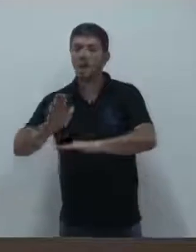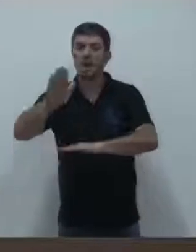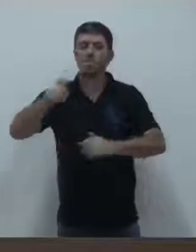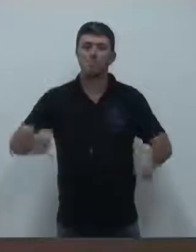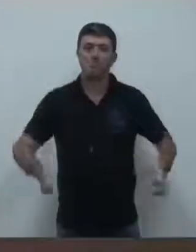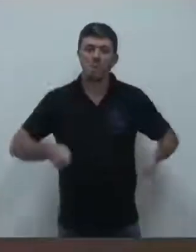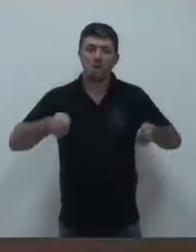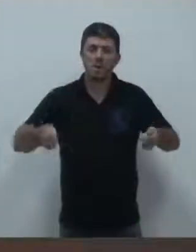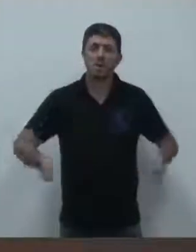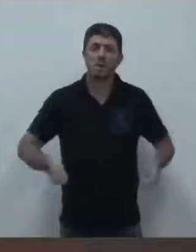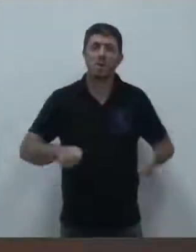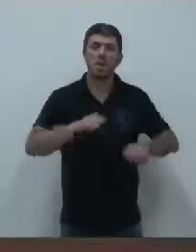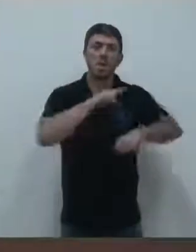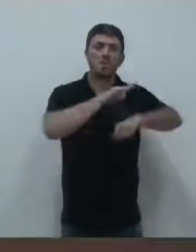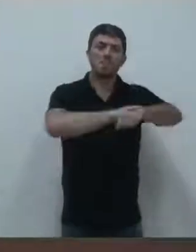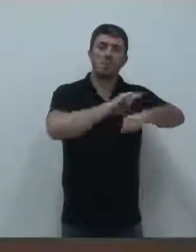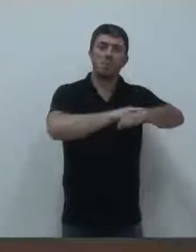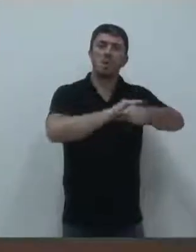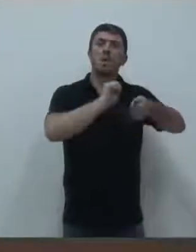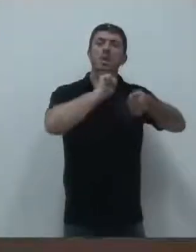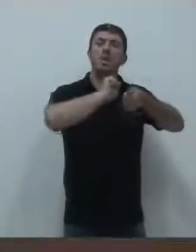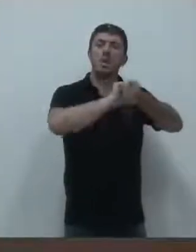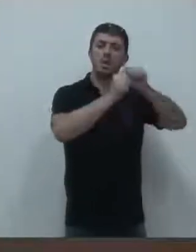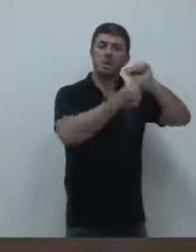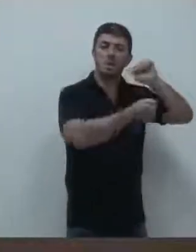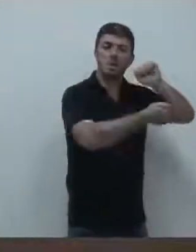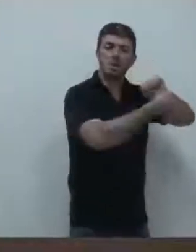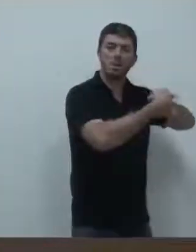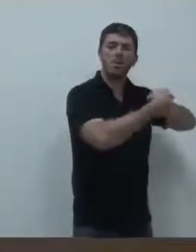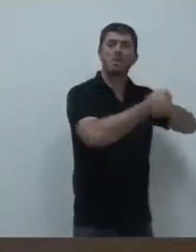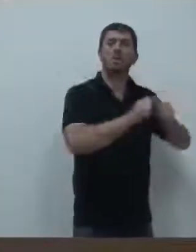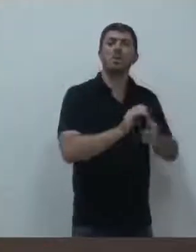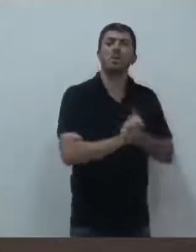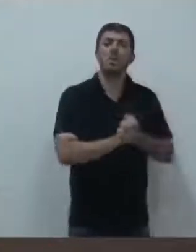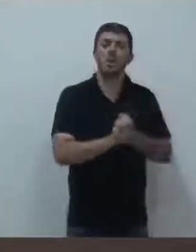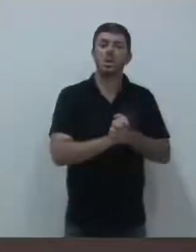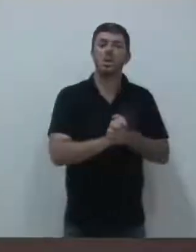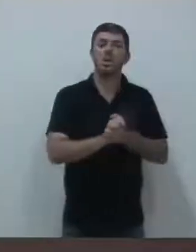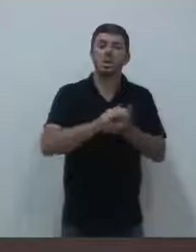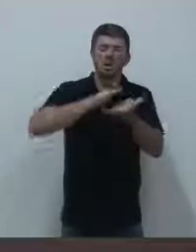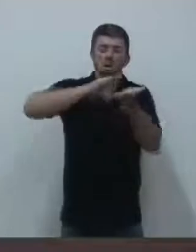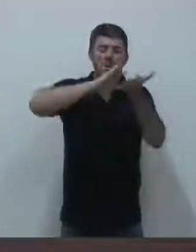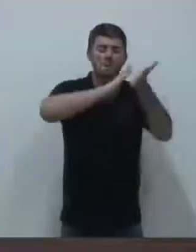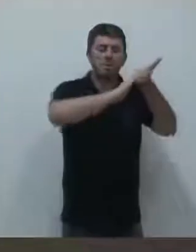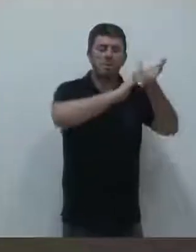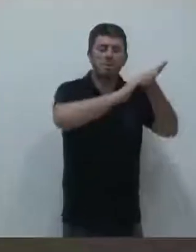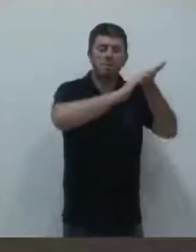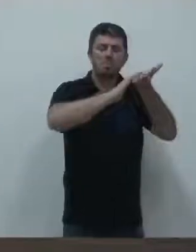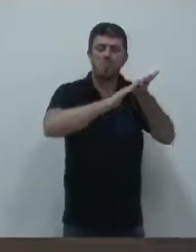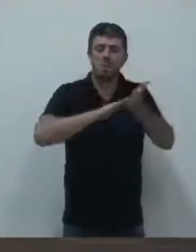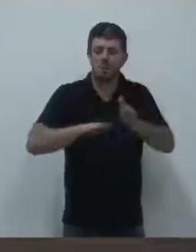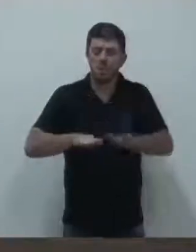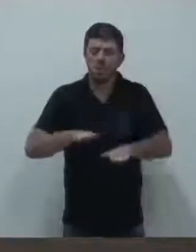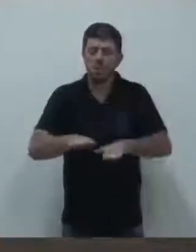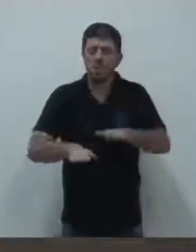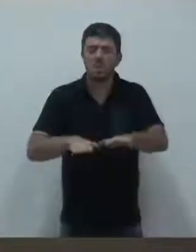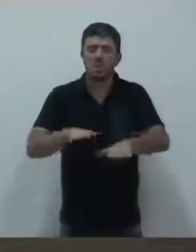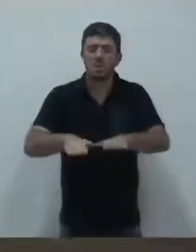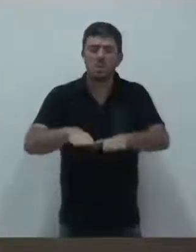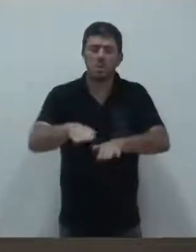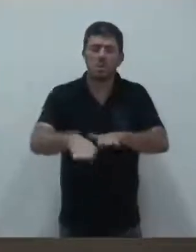adaptados, instalação de corrimão, placa em braille, sinalização de piso tátil, etc. Não é? Principalmente para a questão